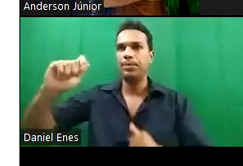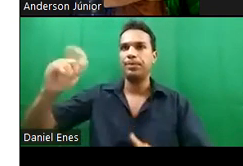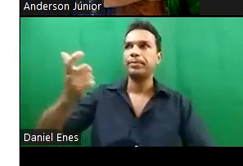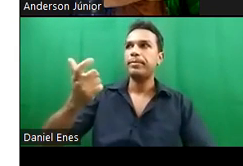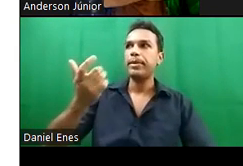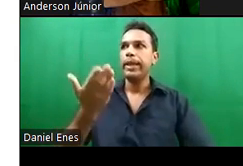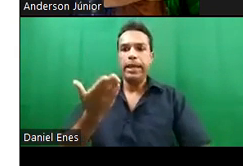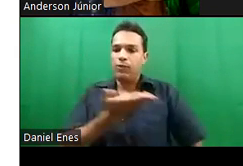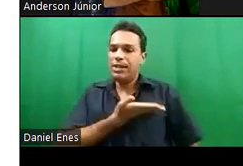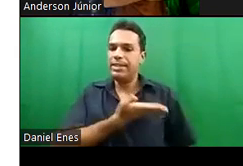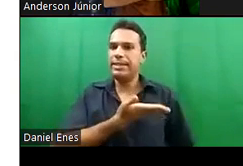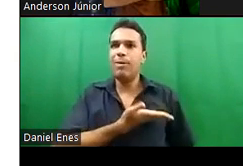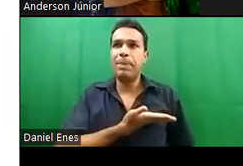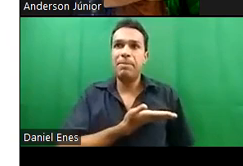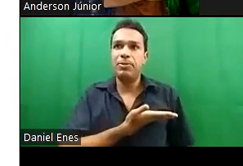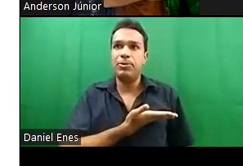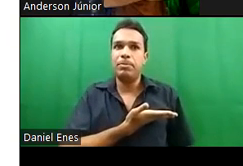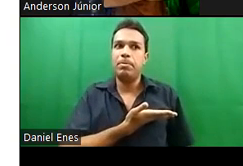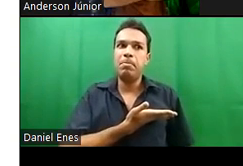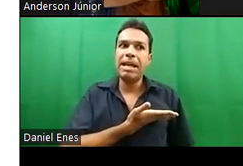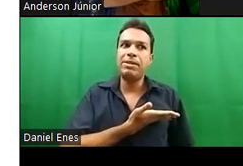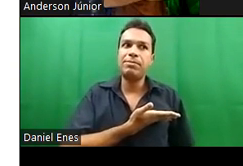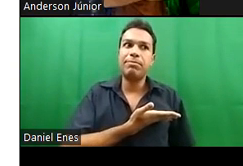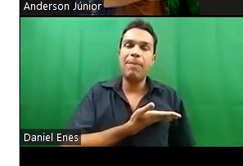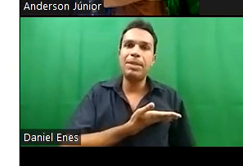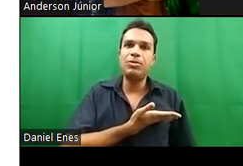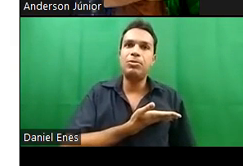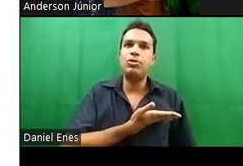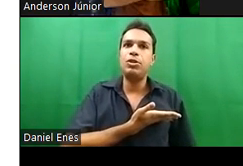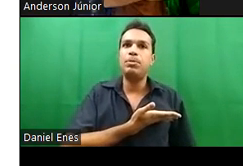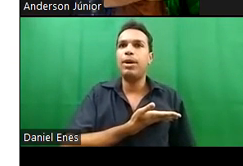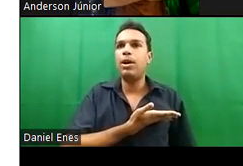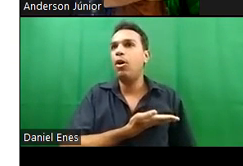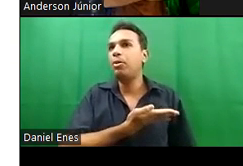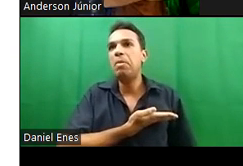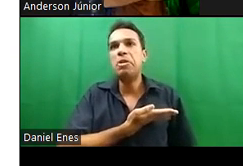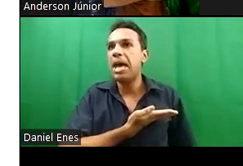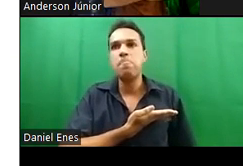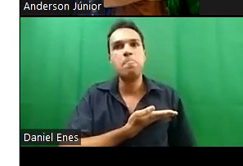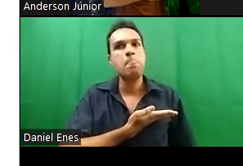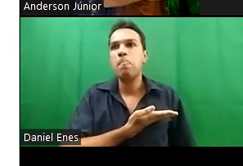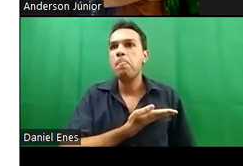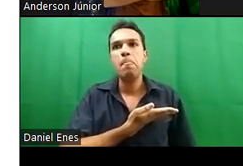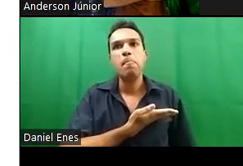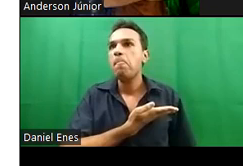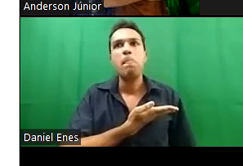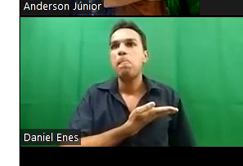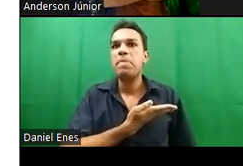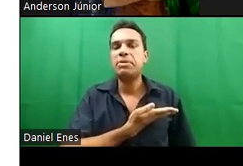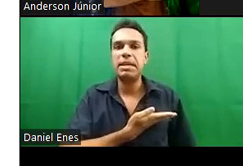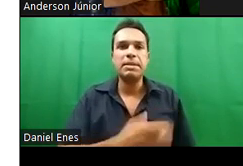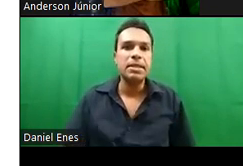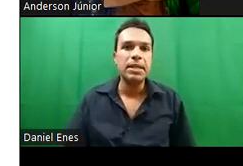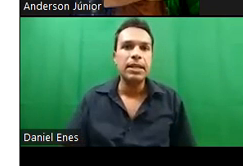exemplo, eu faço esse sinal aqui para amigo, mas amigo do tipo, é homem ou é mulher? Não